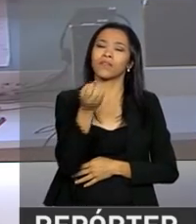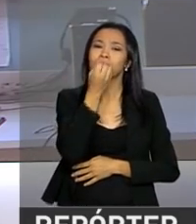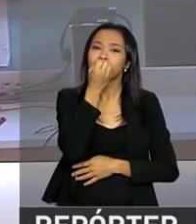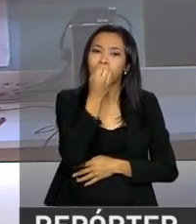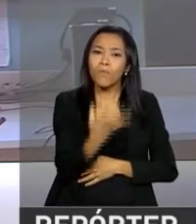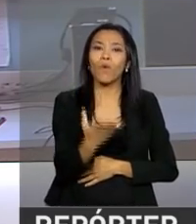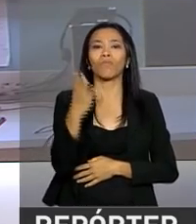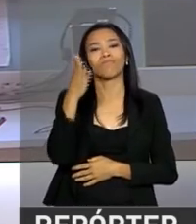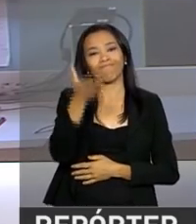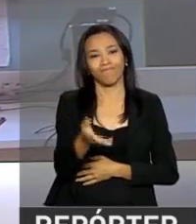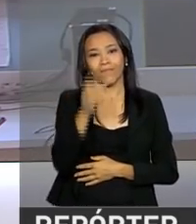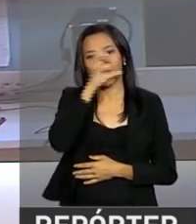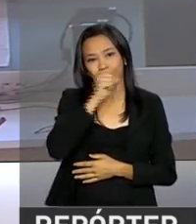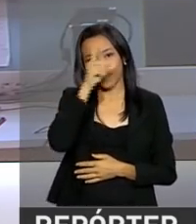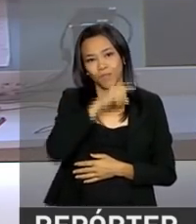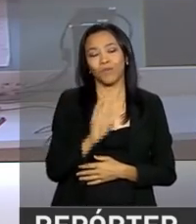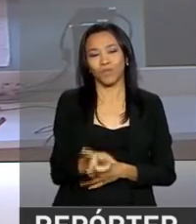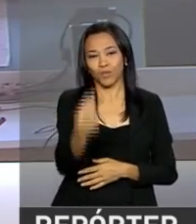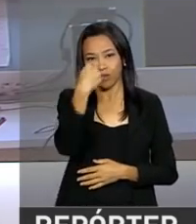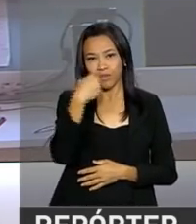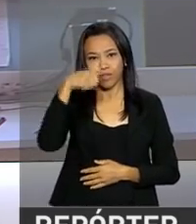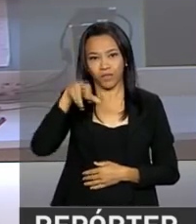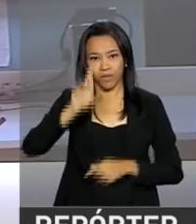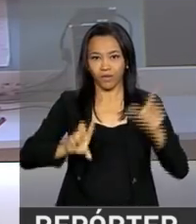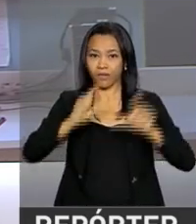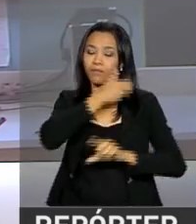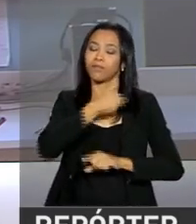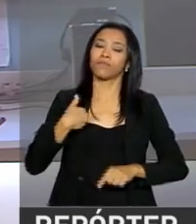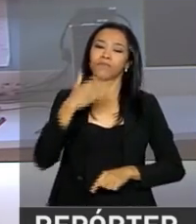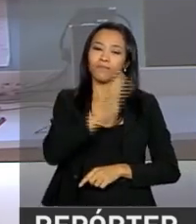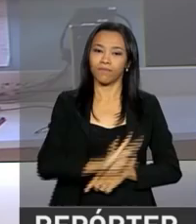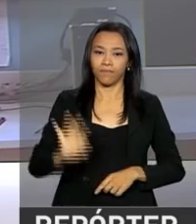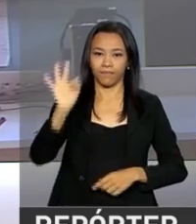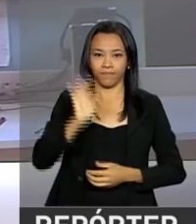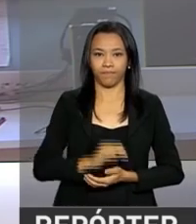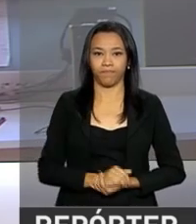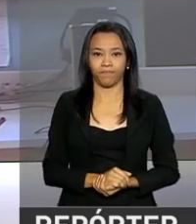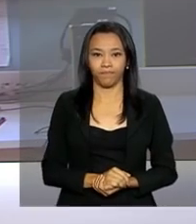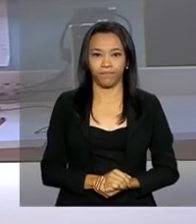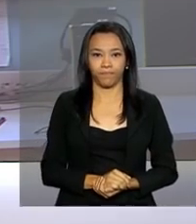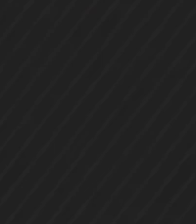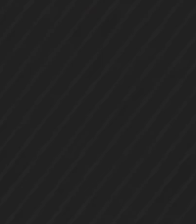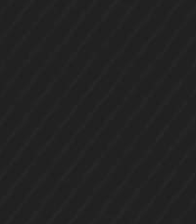um bom fim de semana e continue com a gente aqui na NBR a TV do Governo